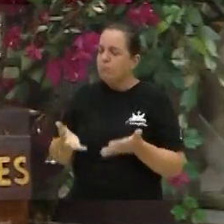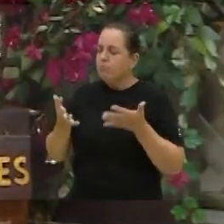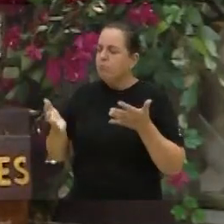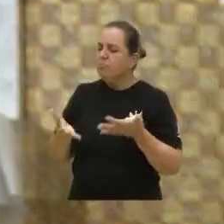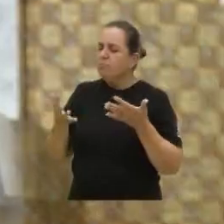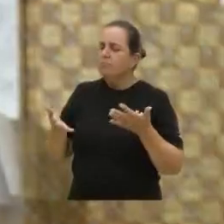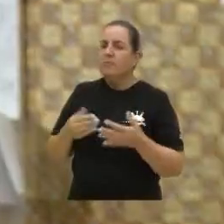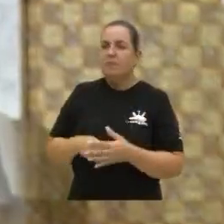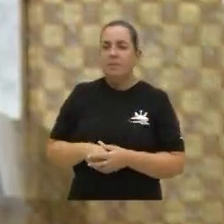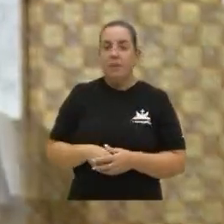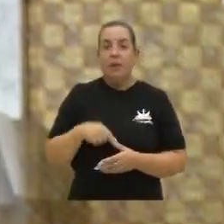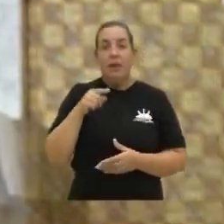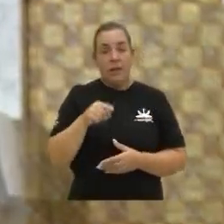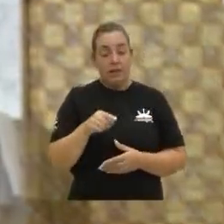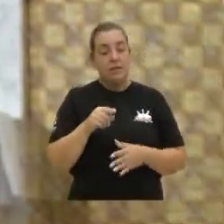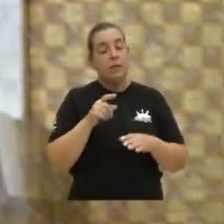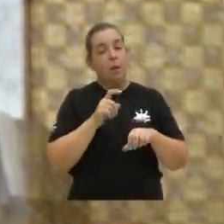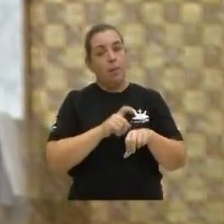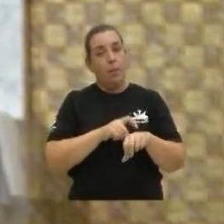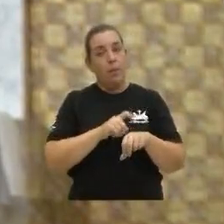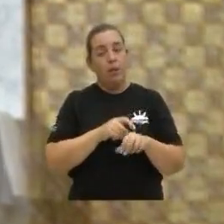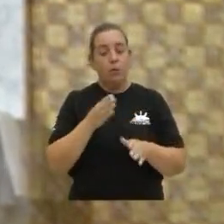é a primeira parte do Evangelho.